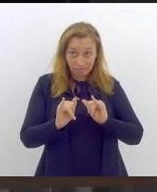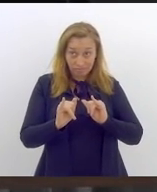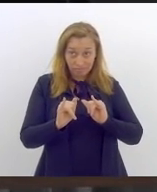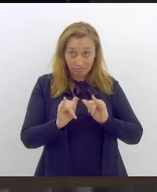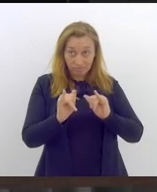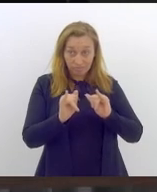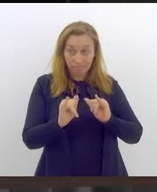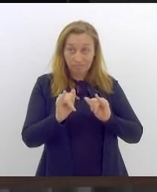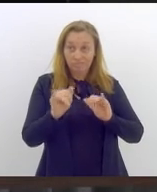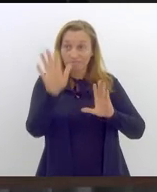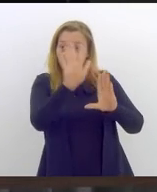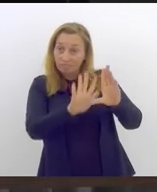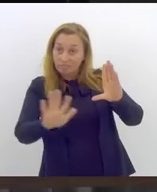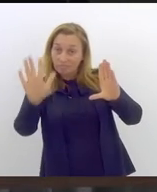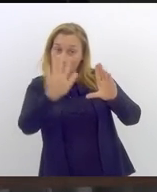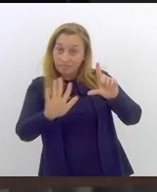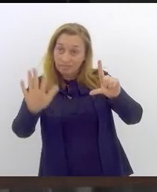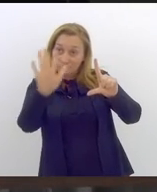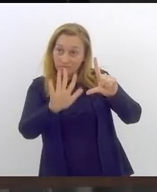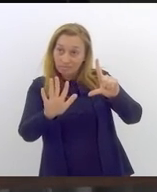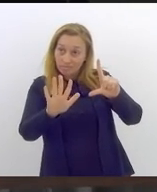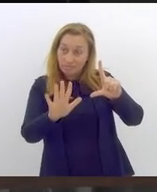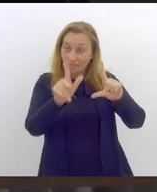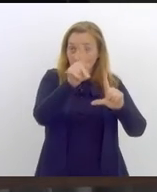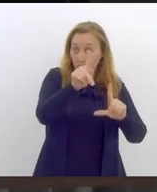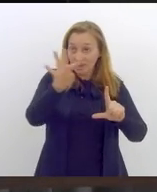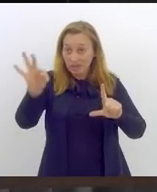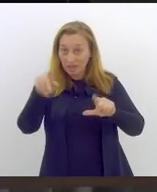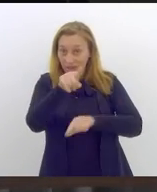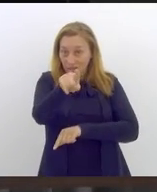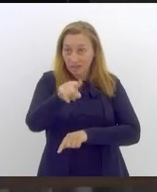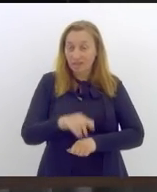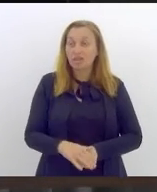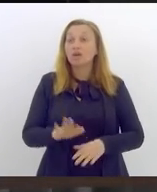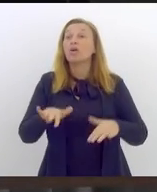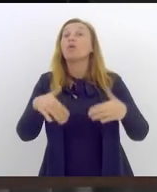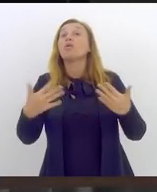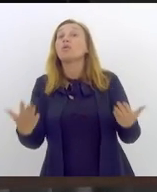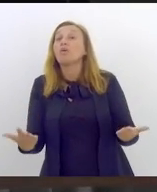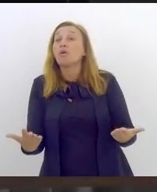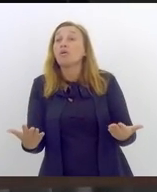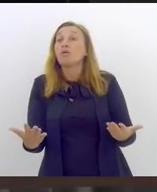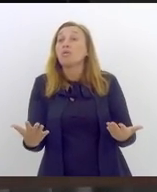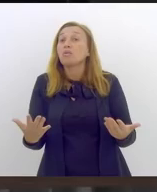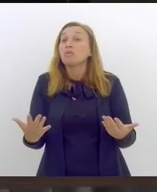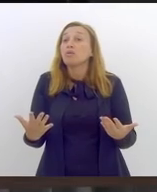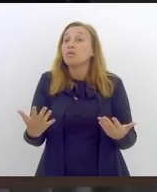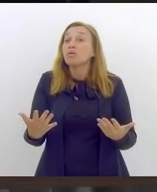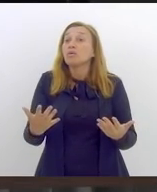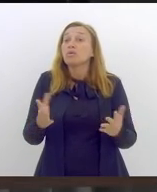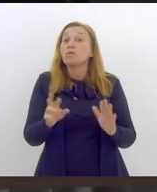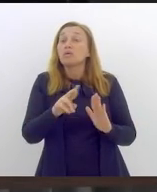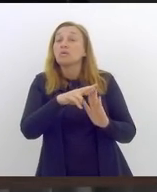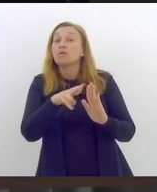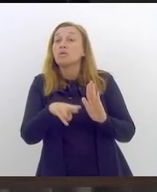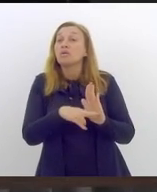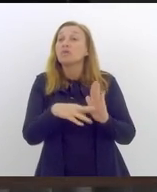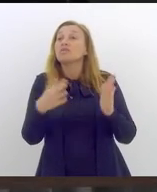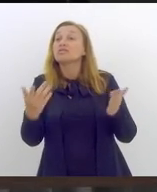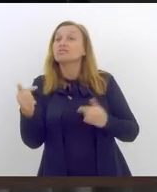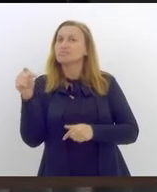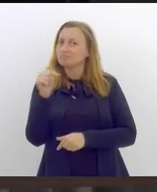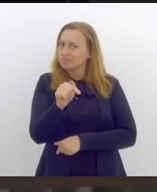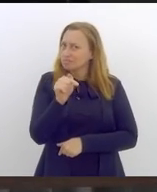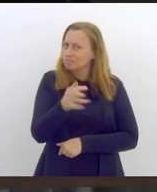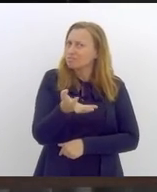na página do PT e quais foram essas resoluções e é